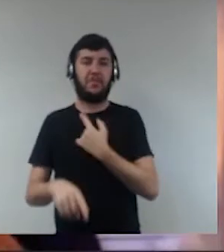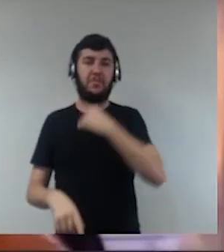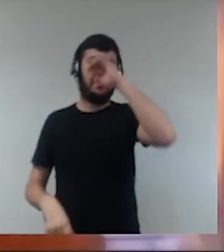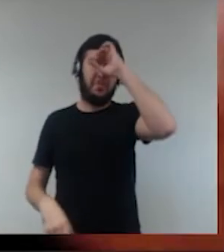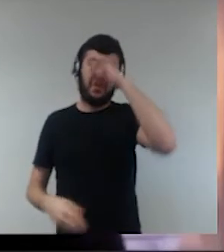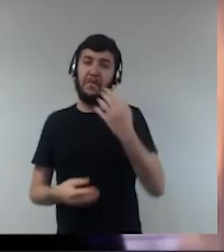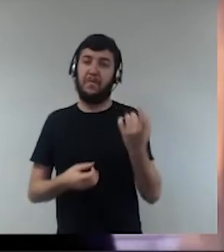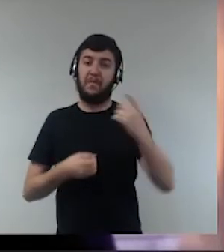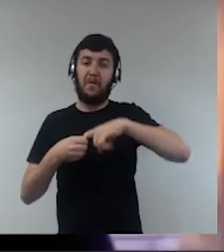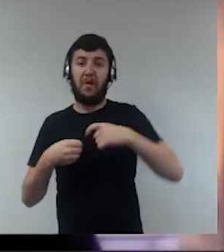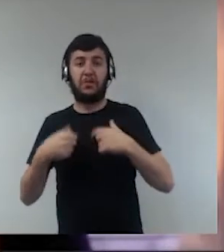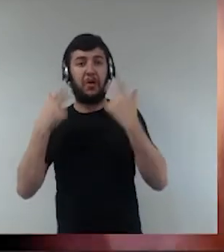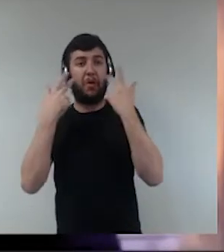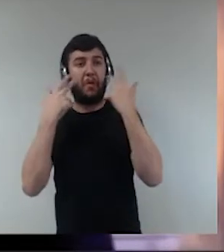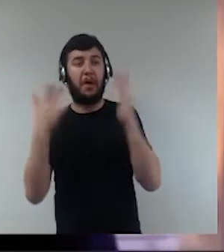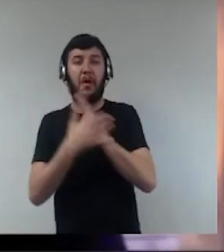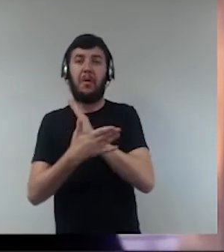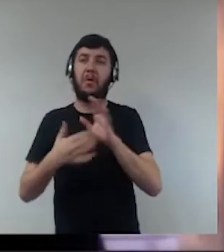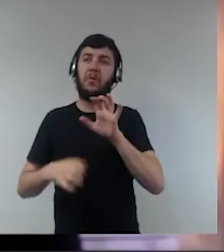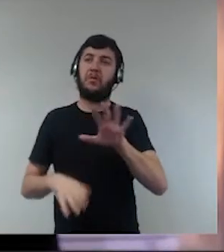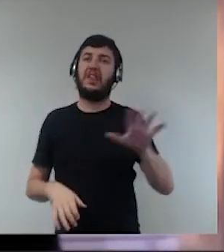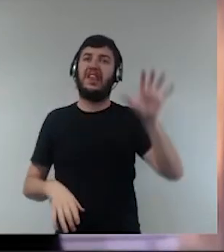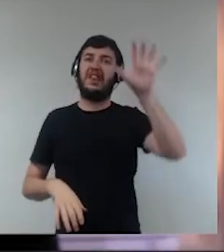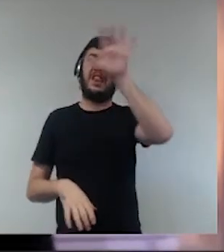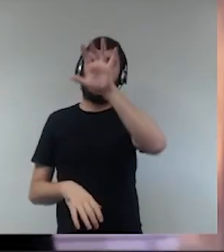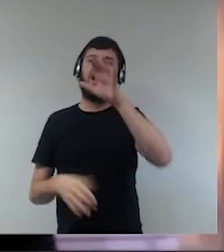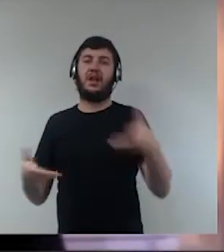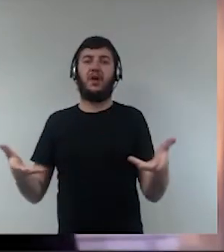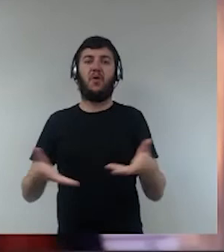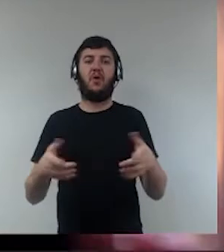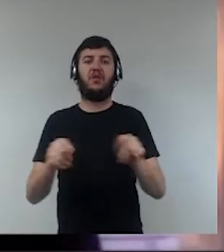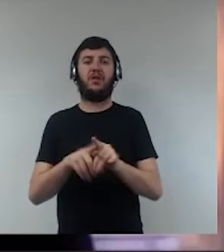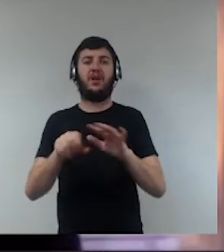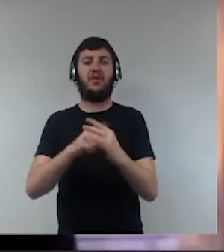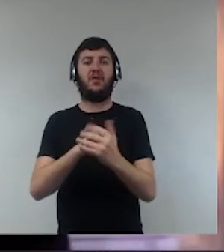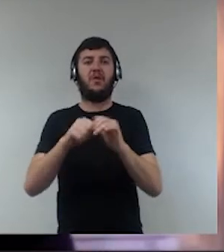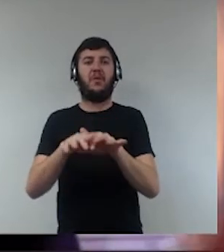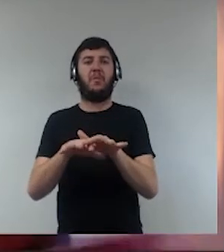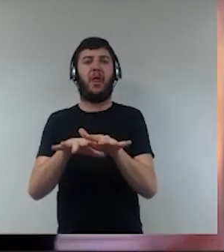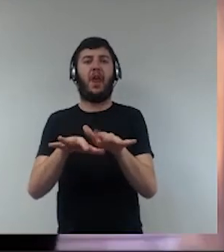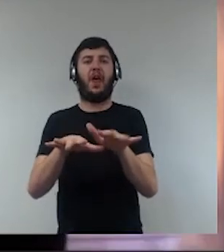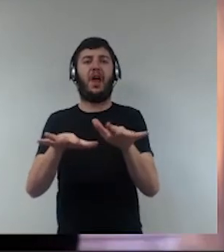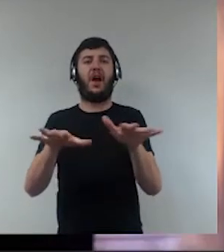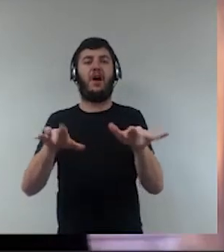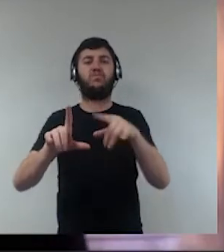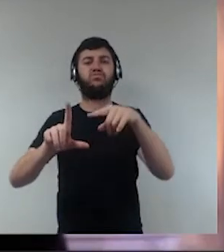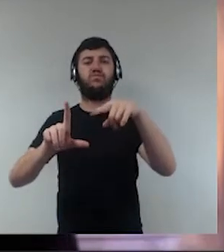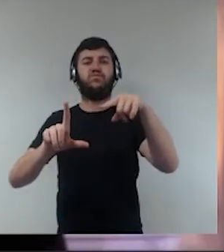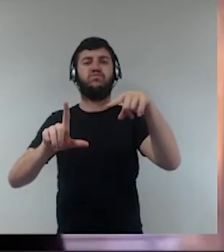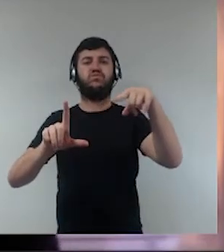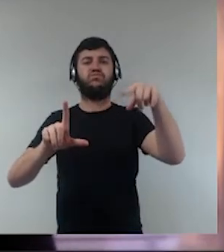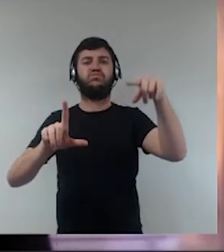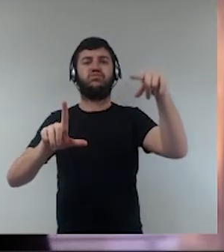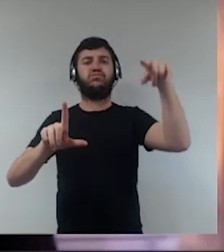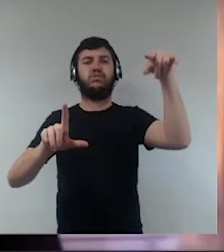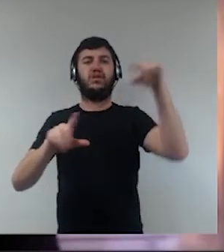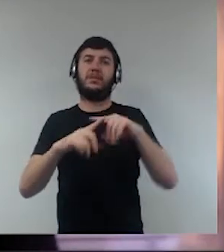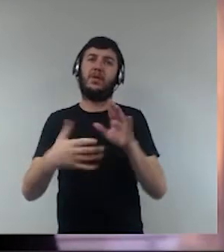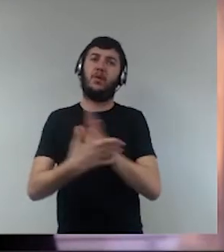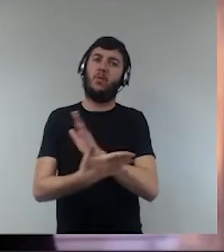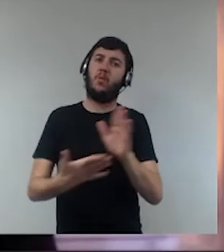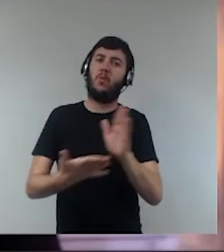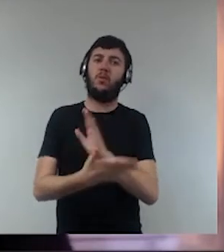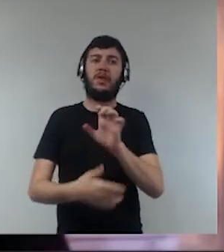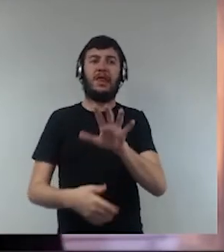normal. Alguns estados estão enfrentando o pico da doença nesse momento, alguns estados estão voltando para o isolamento, então não sabemos quando